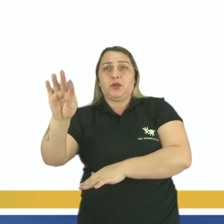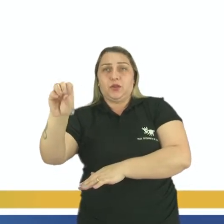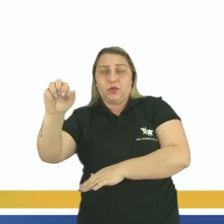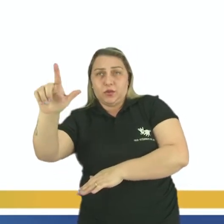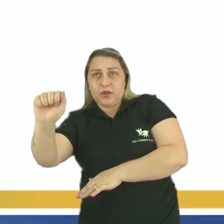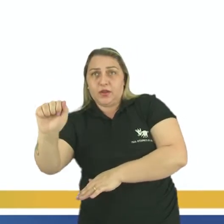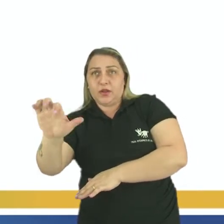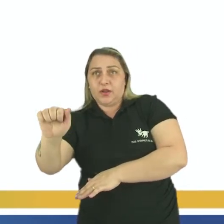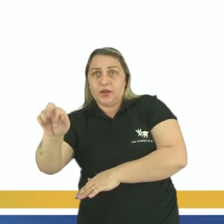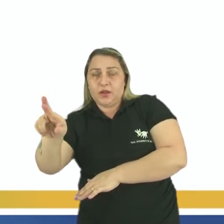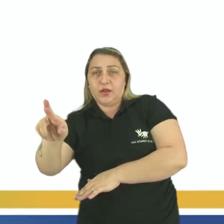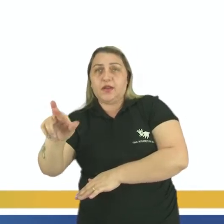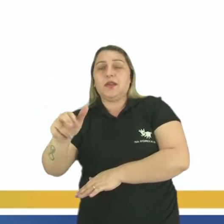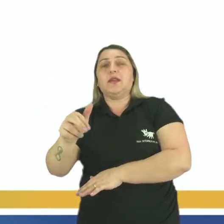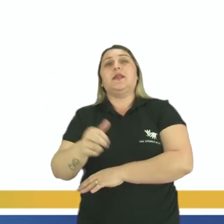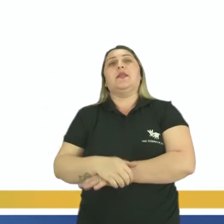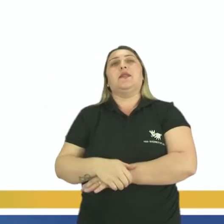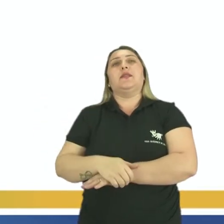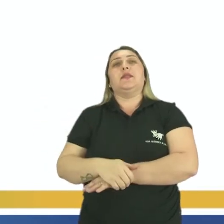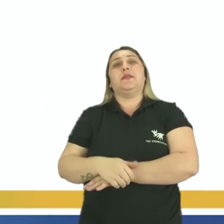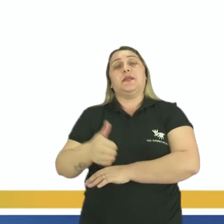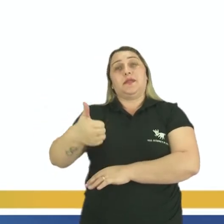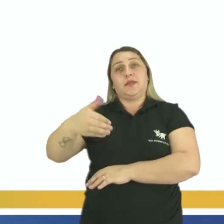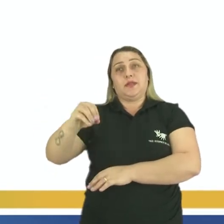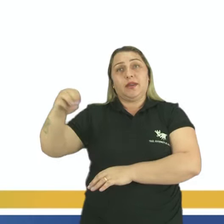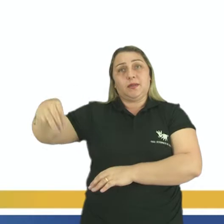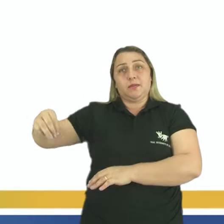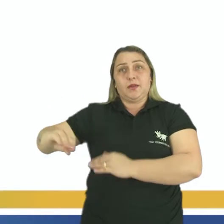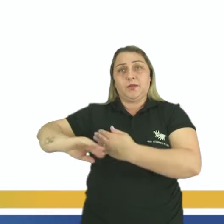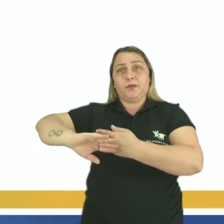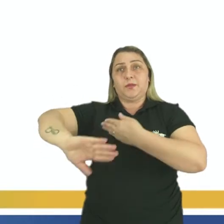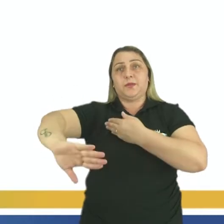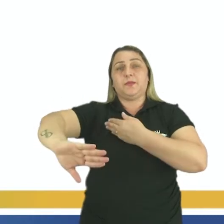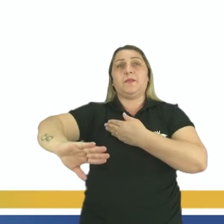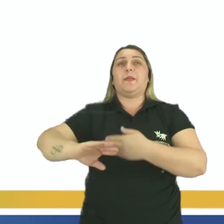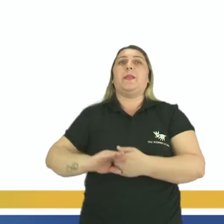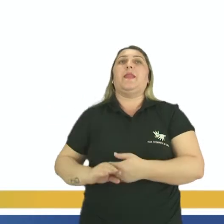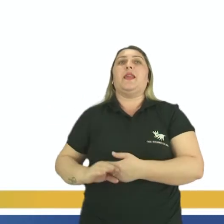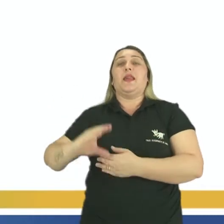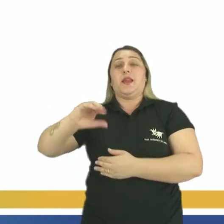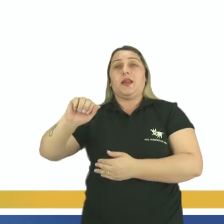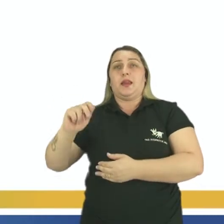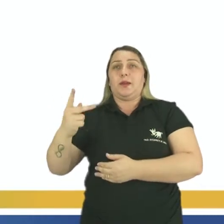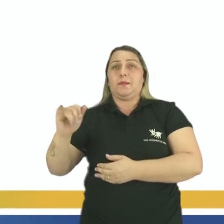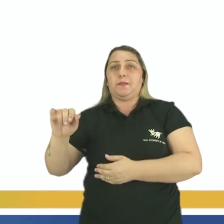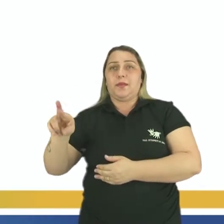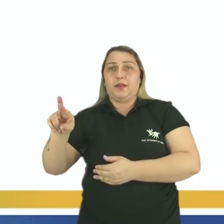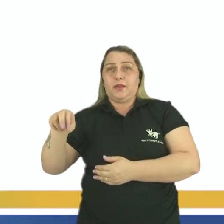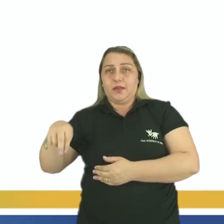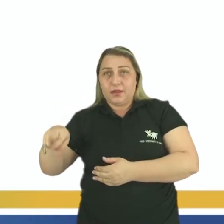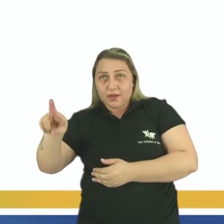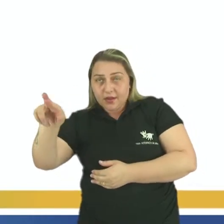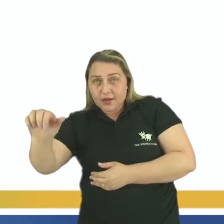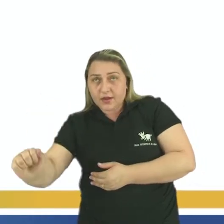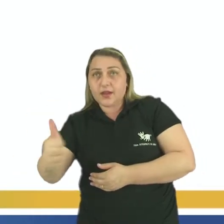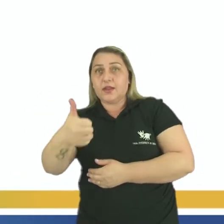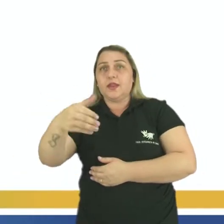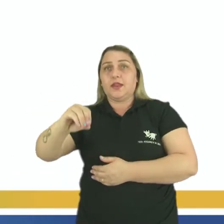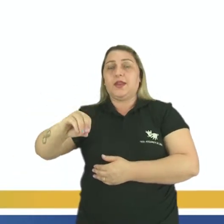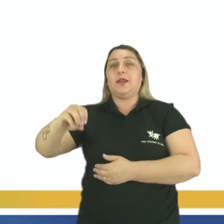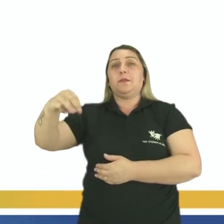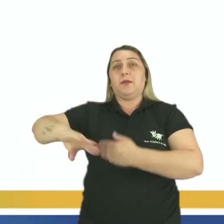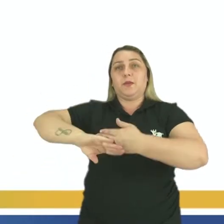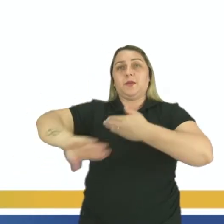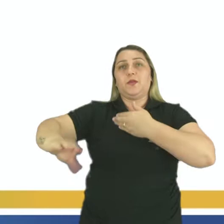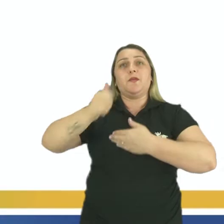metros, 40 na pistola de ar e 10 metros, né? Na capinara de ar, são 10 metros